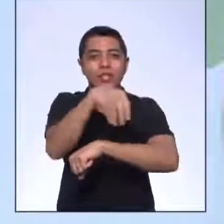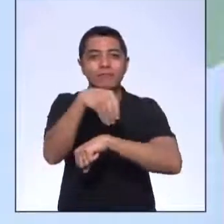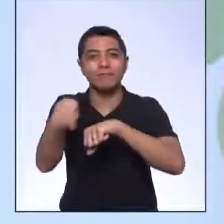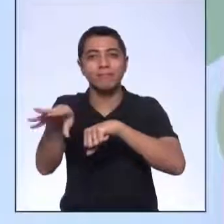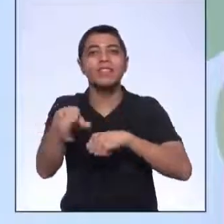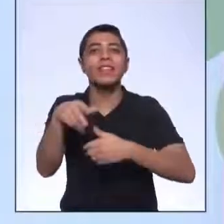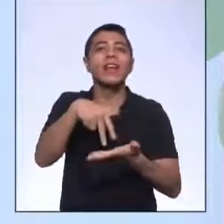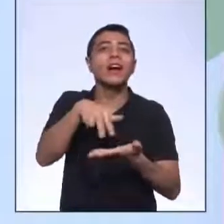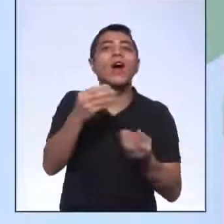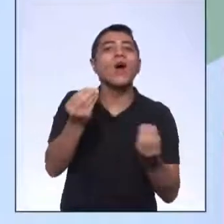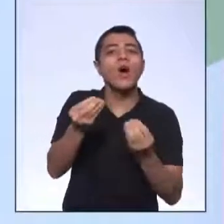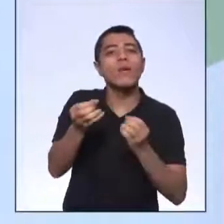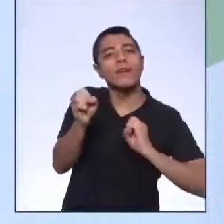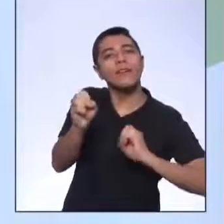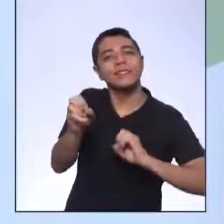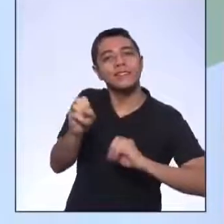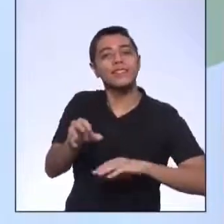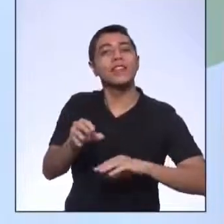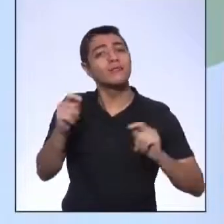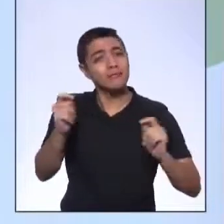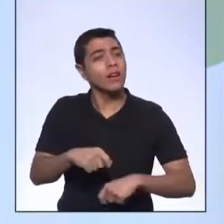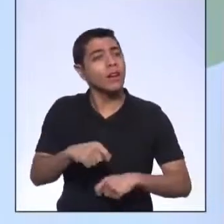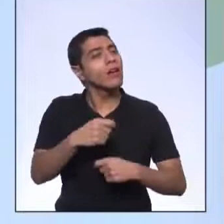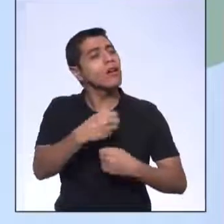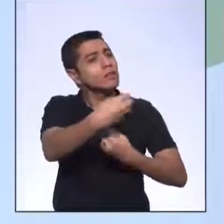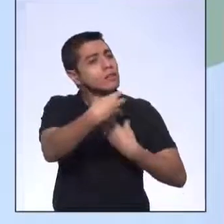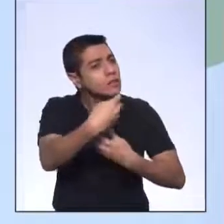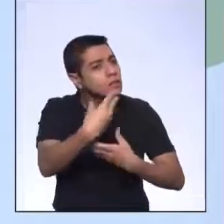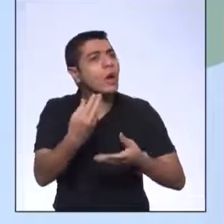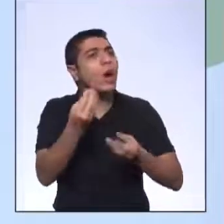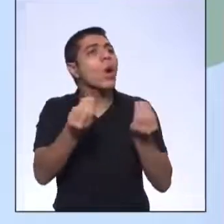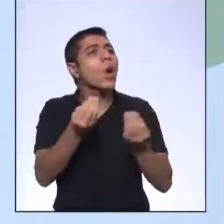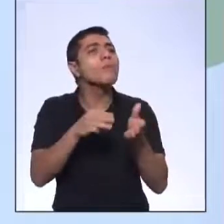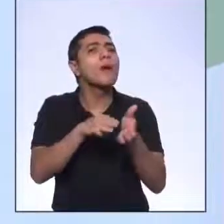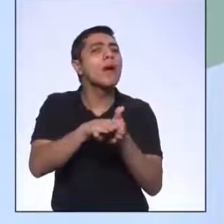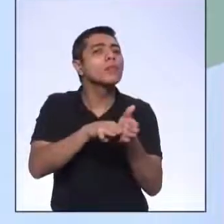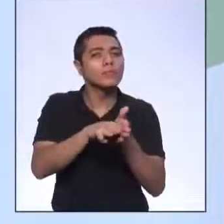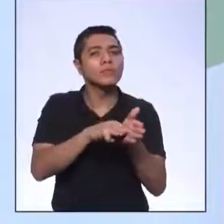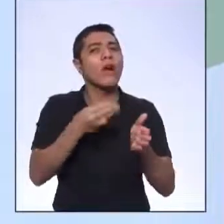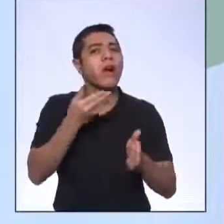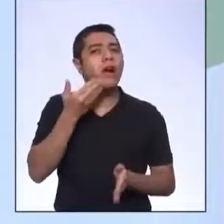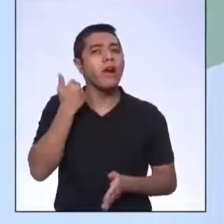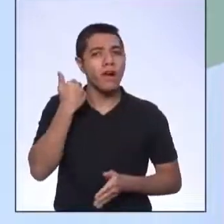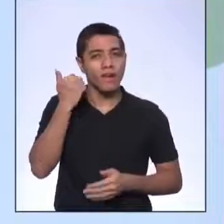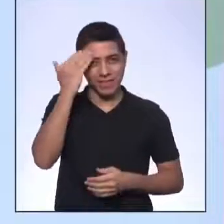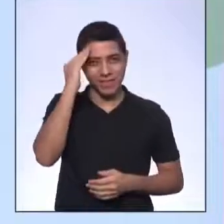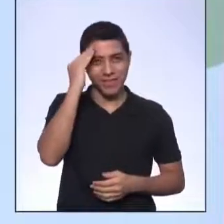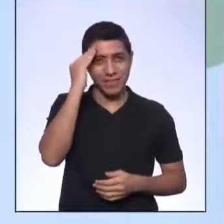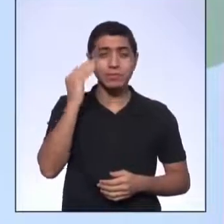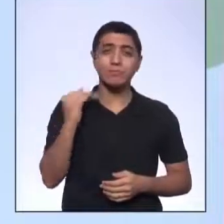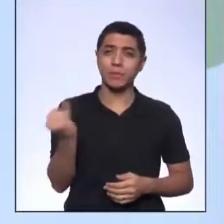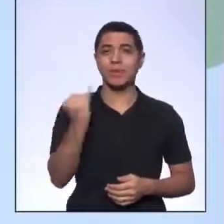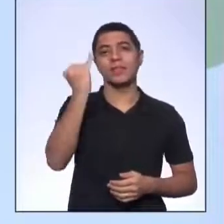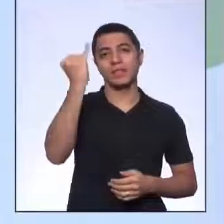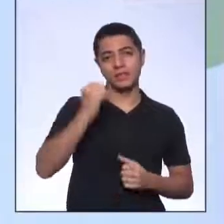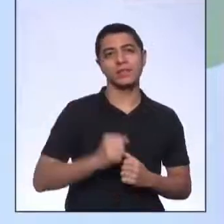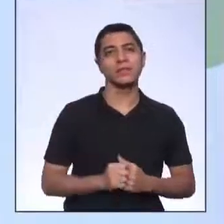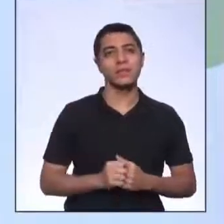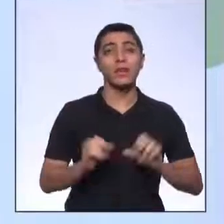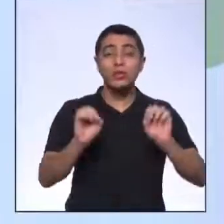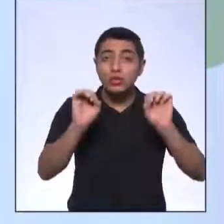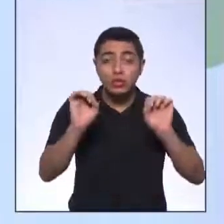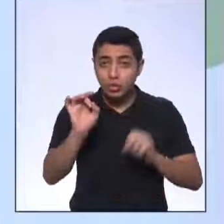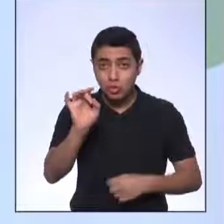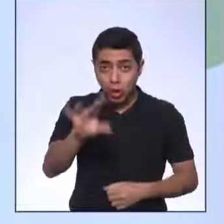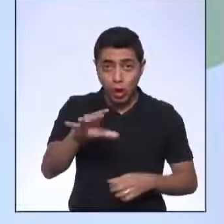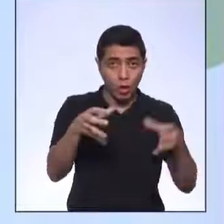dança tá a pedagogia da dança né ou a metodologia da dança então é muito importante não apenas para dançarinos